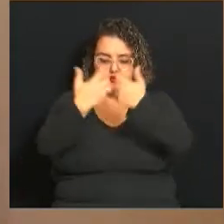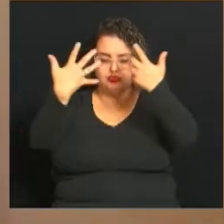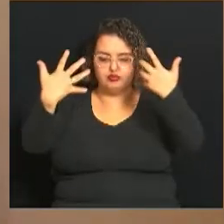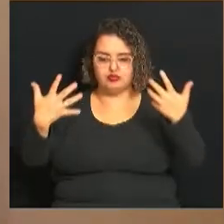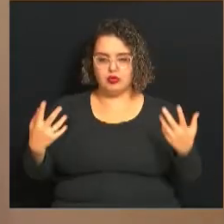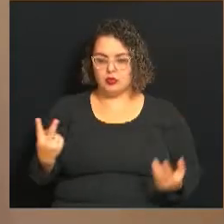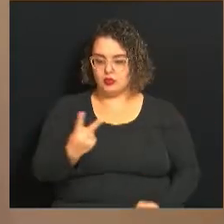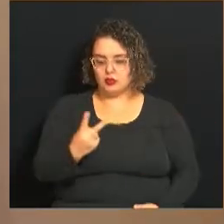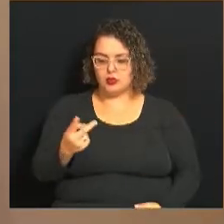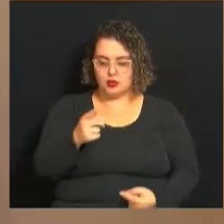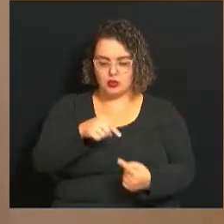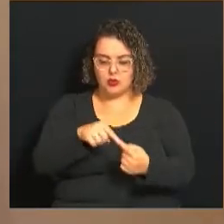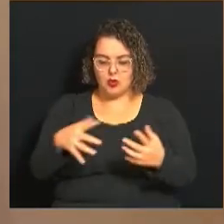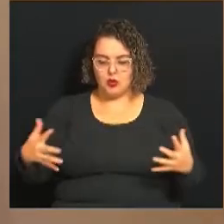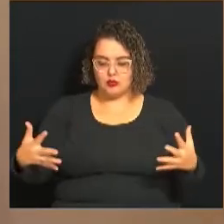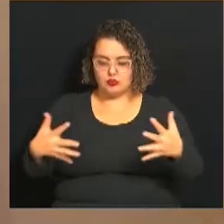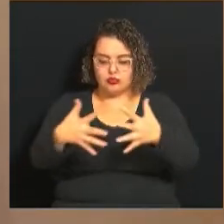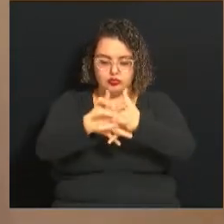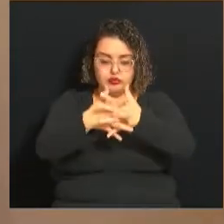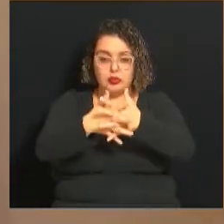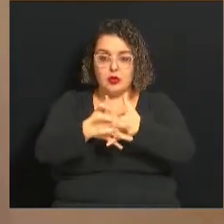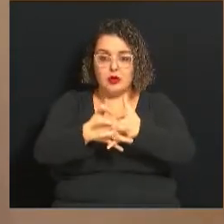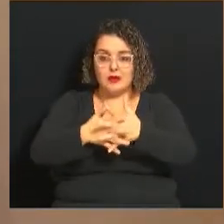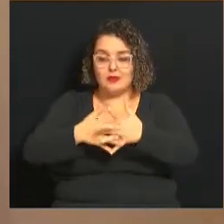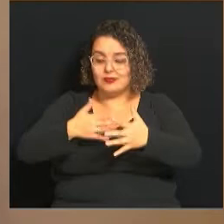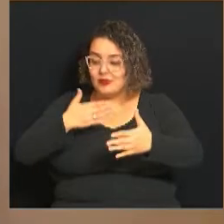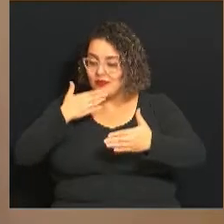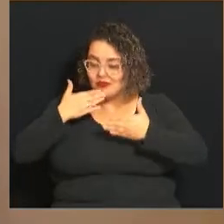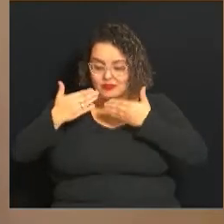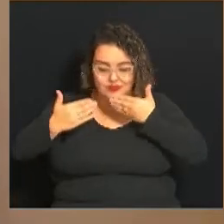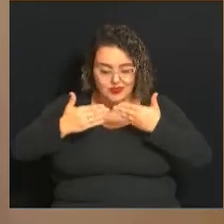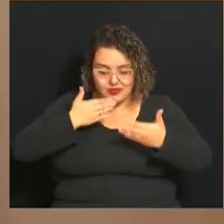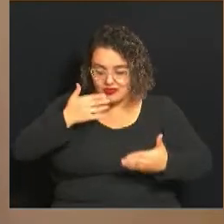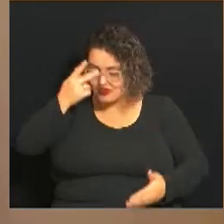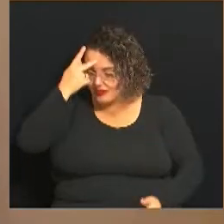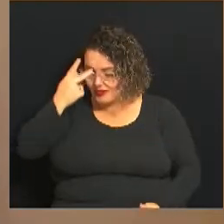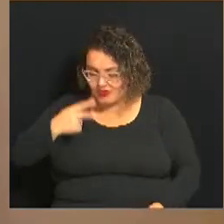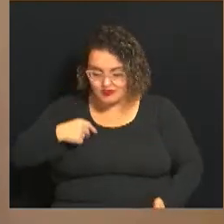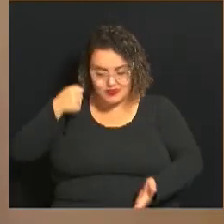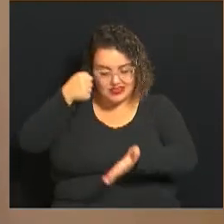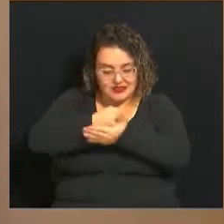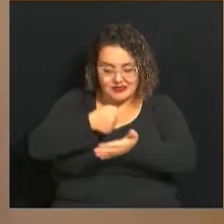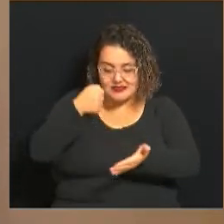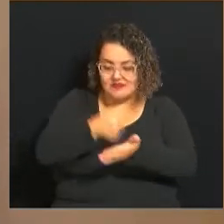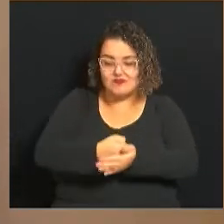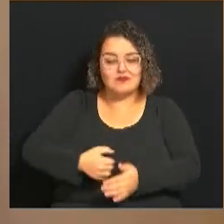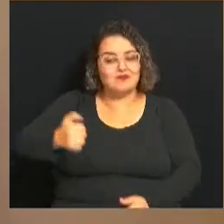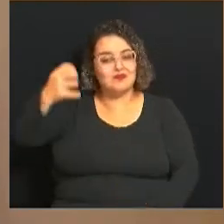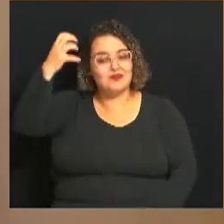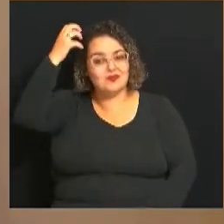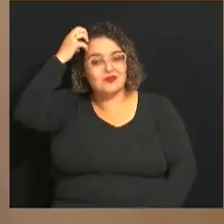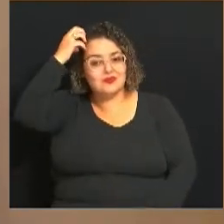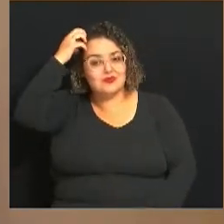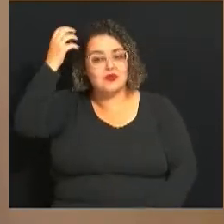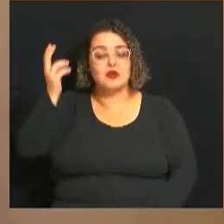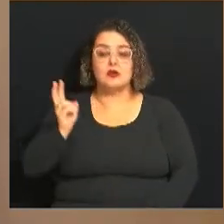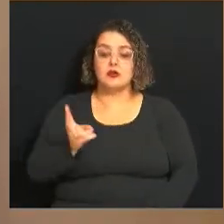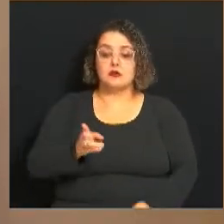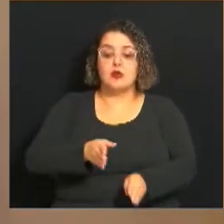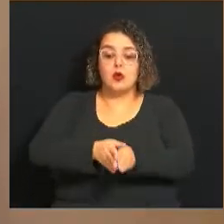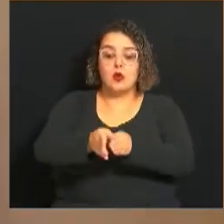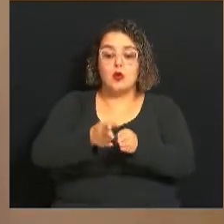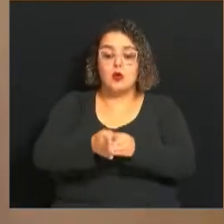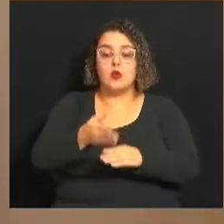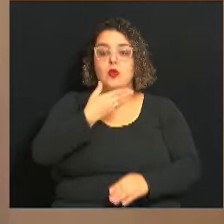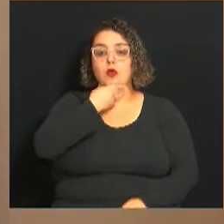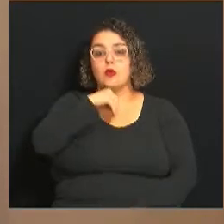muita cobrança e muita culpa nessa mãe. E são, né, dois sentimentos que eu sempre oriento os pais, porque eles nos